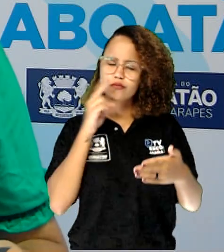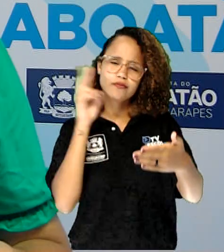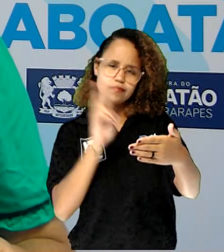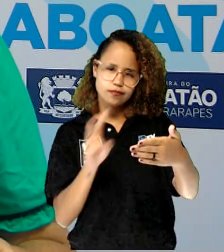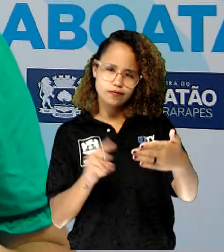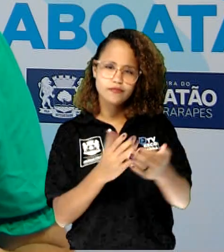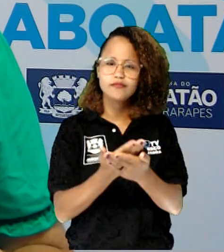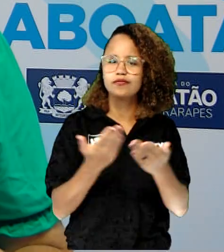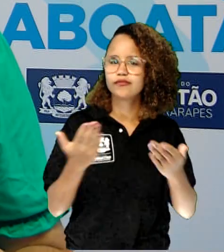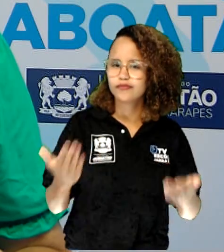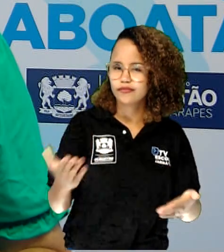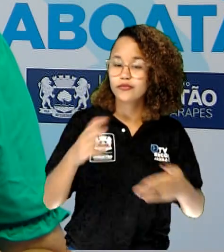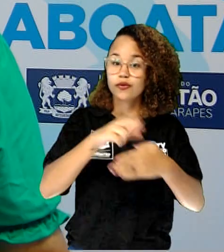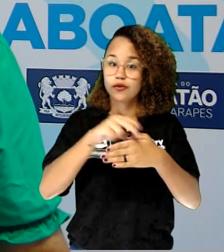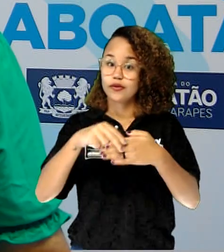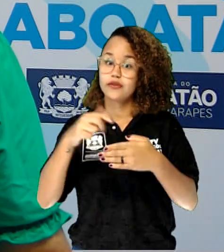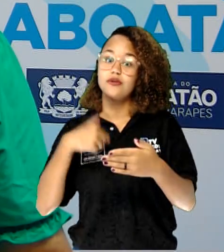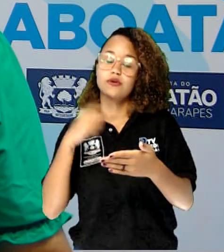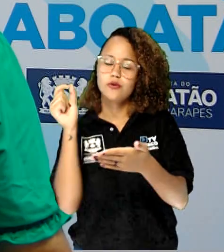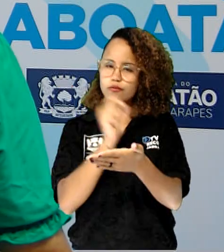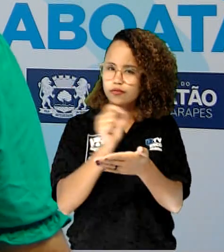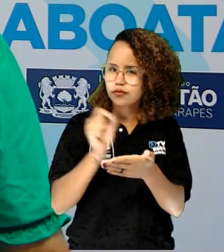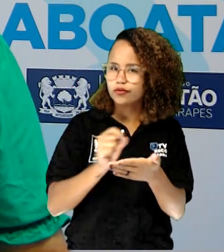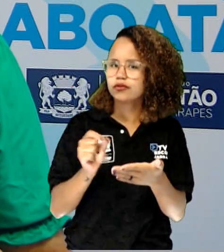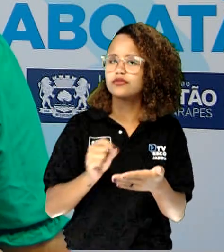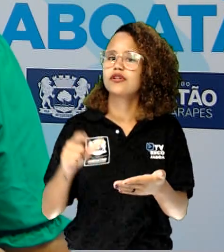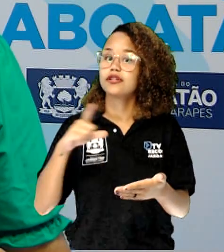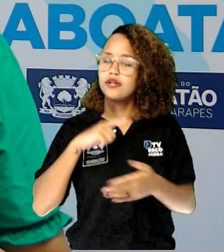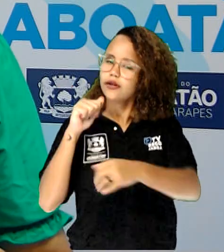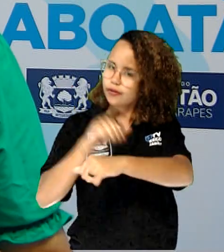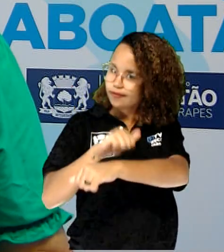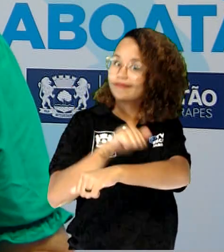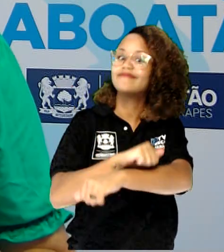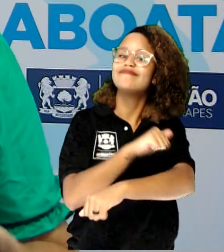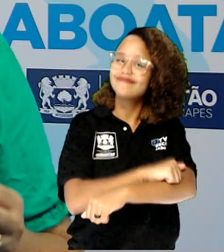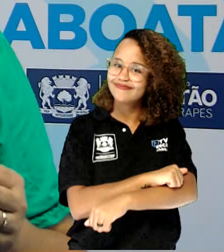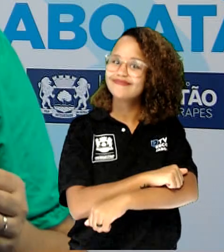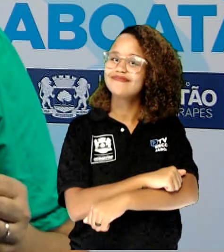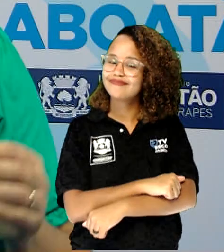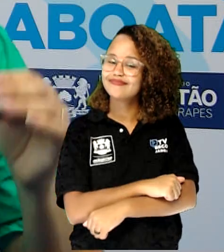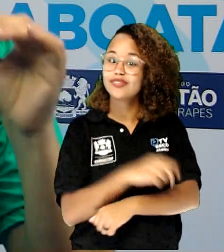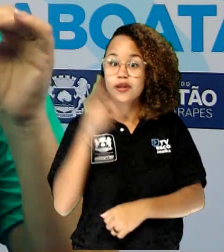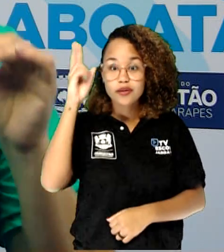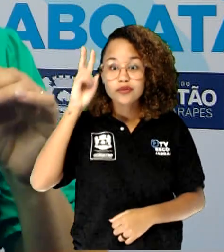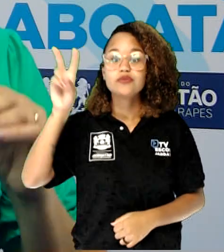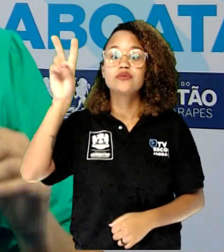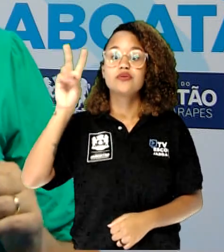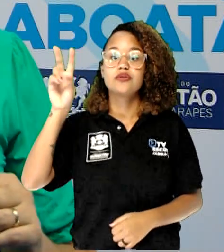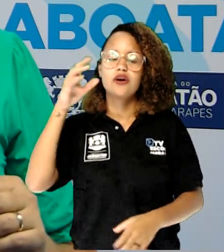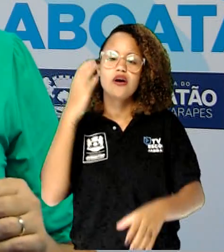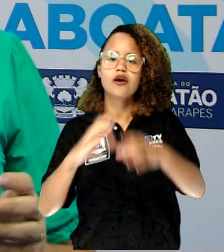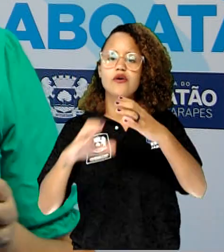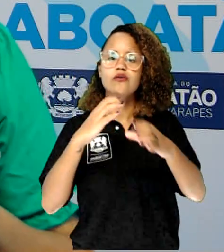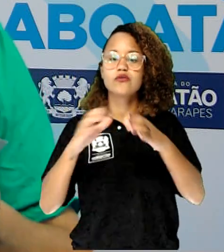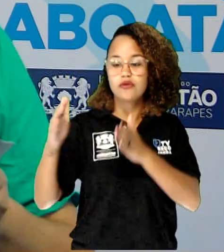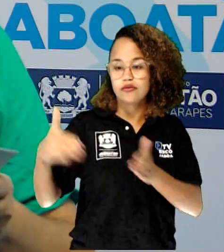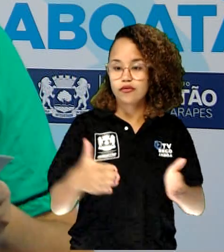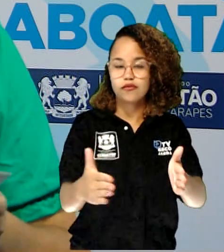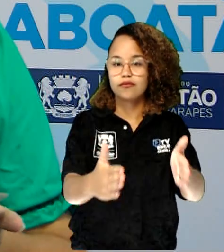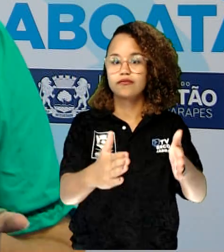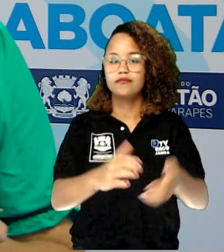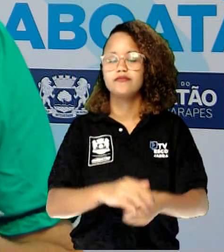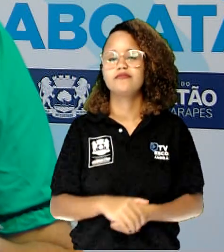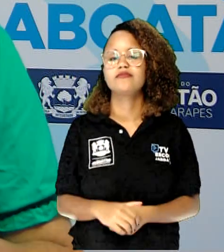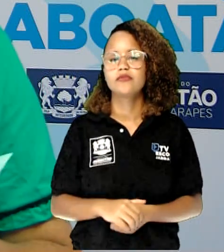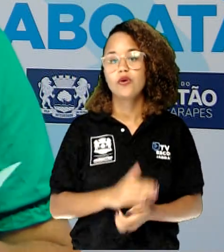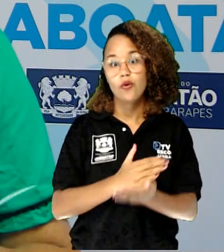vocês um cordel que eu escrevi e que tem um sapo no meio. A história se chama Cantoria na Lagoa. E